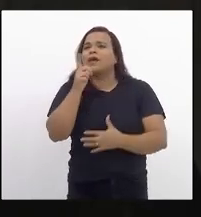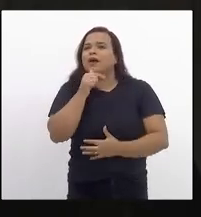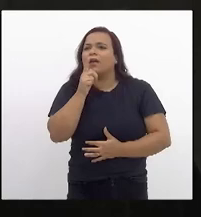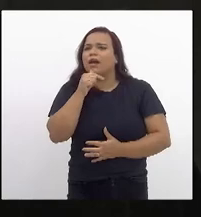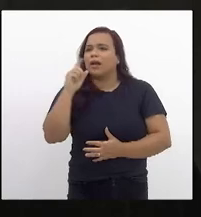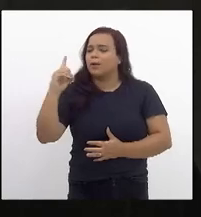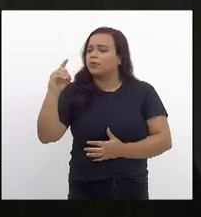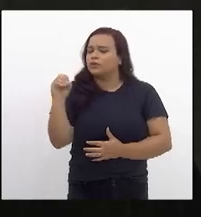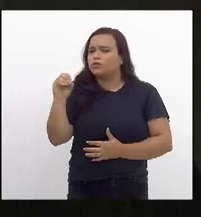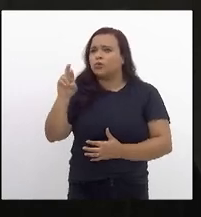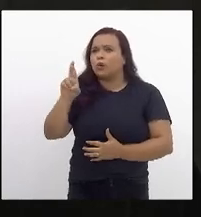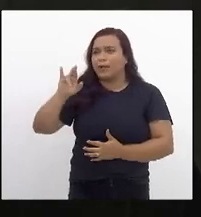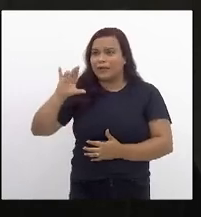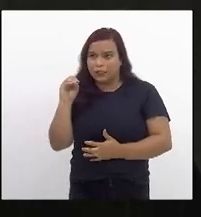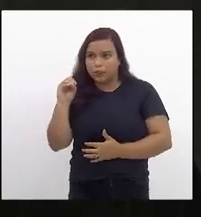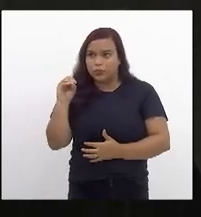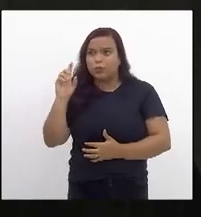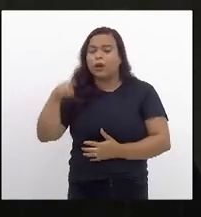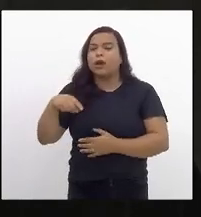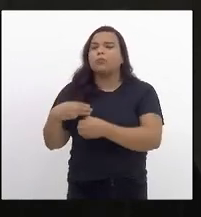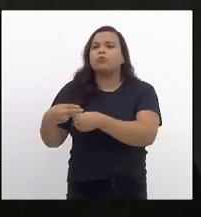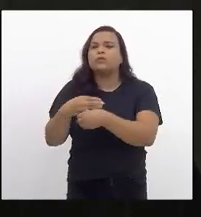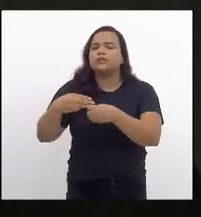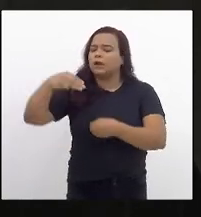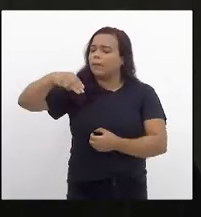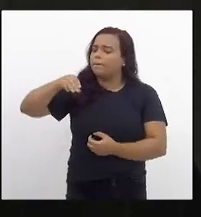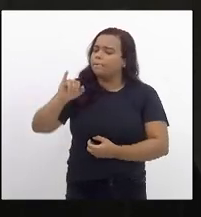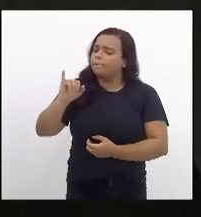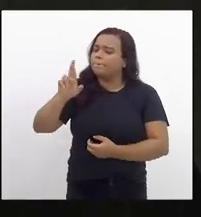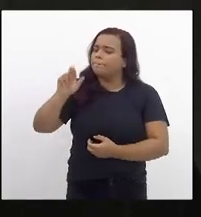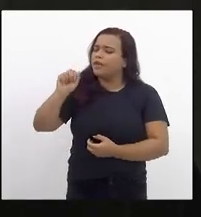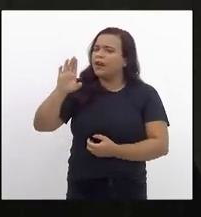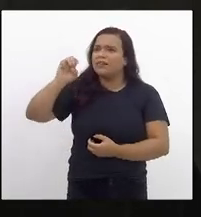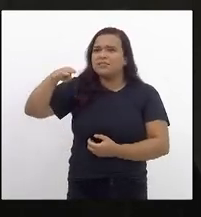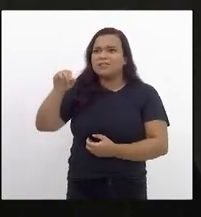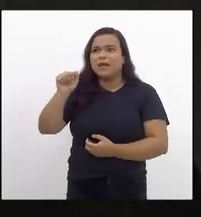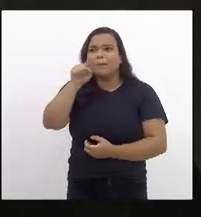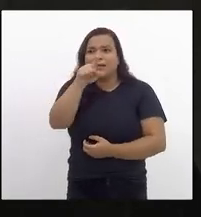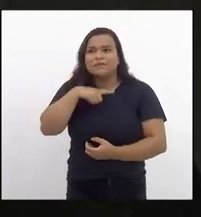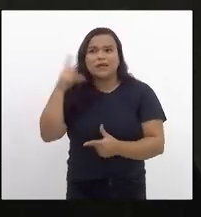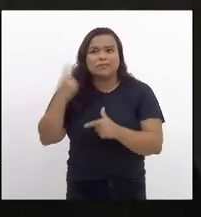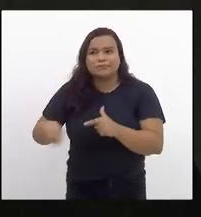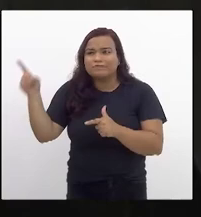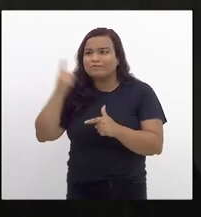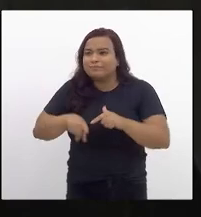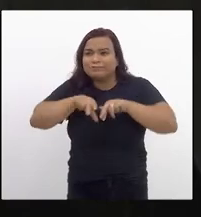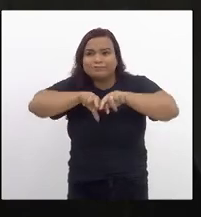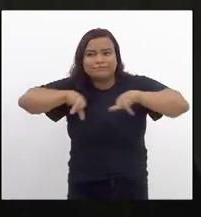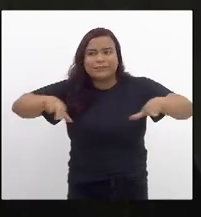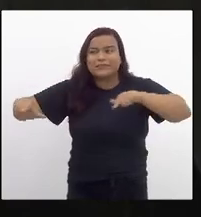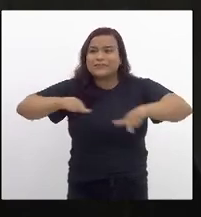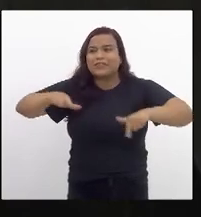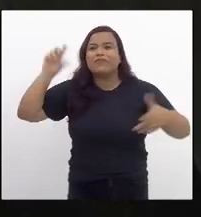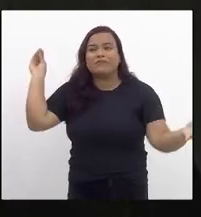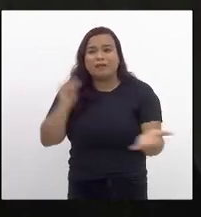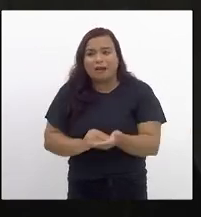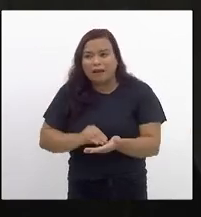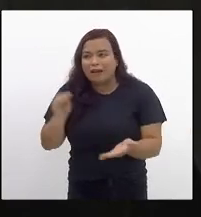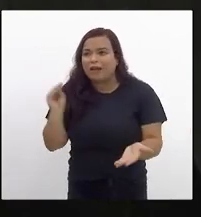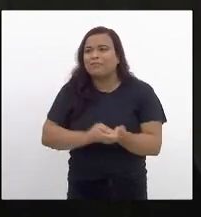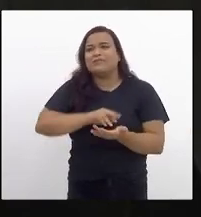de Miracema que vem pecando através dos seus maus serviços